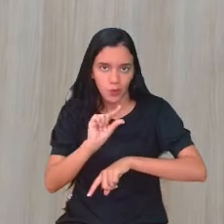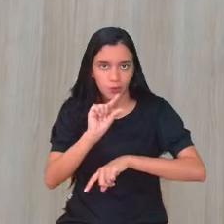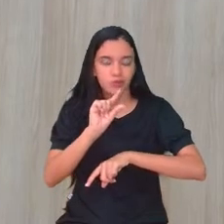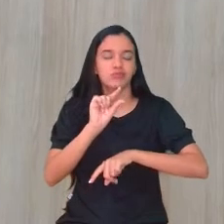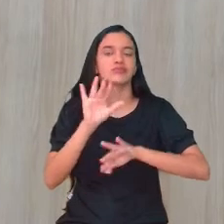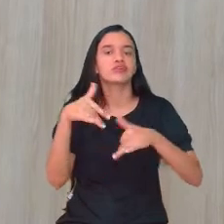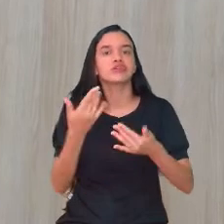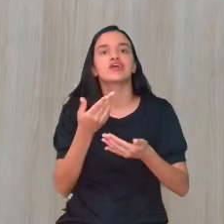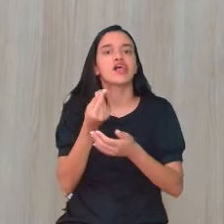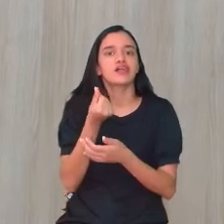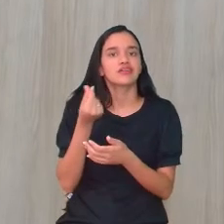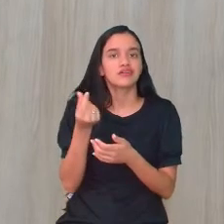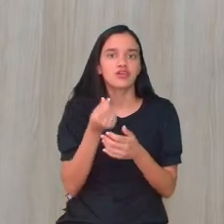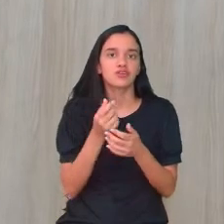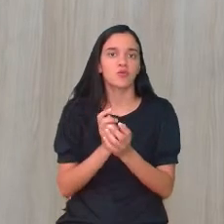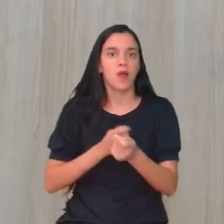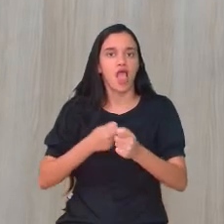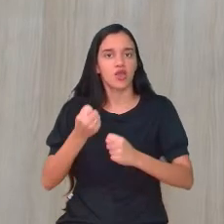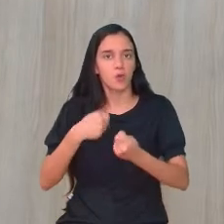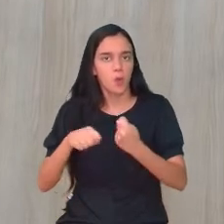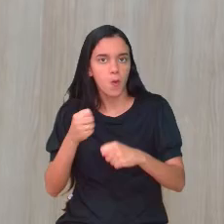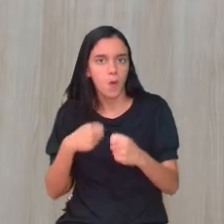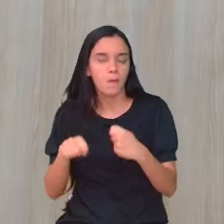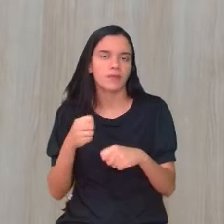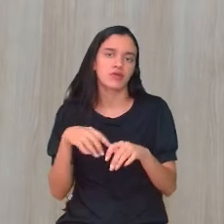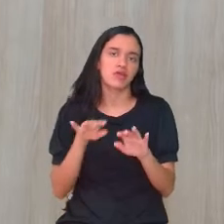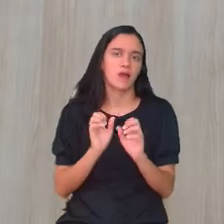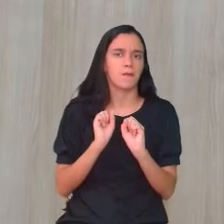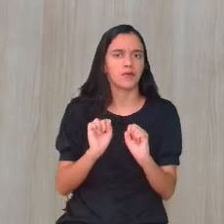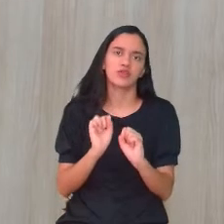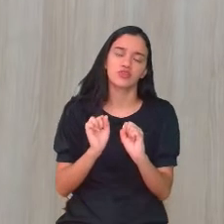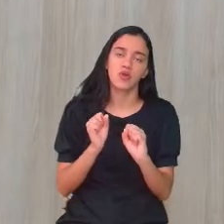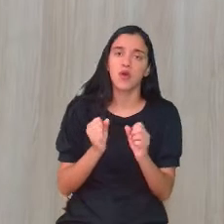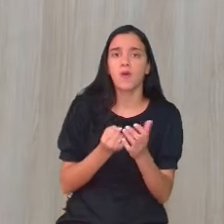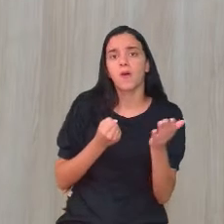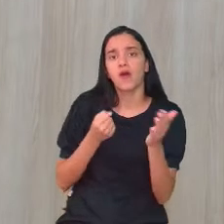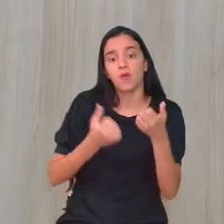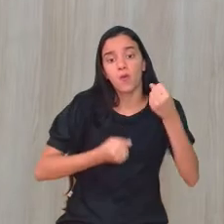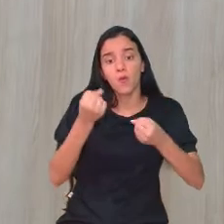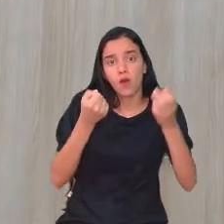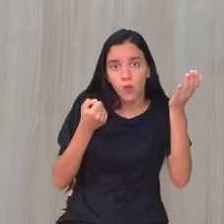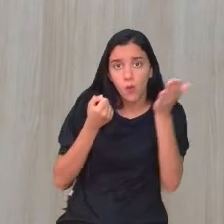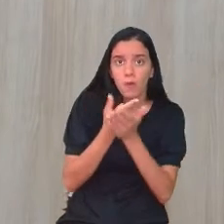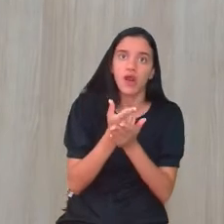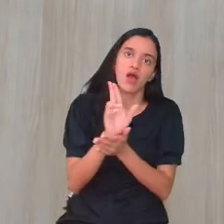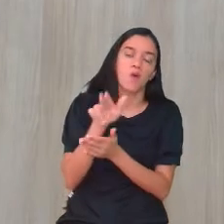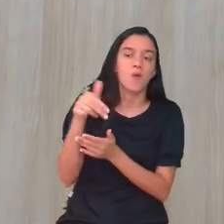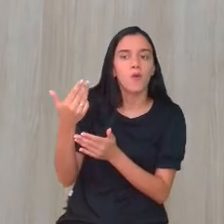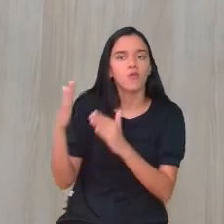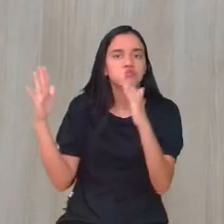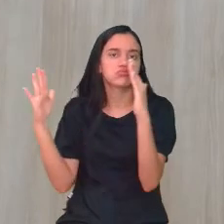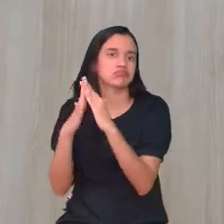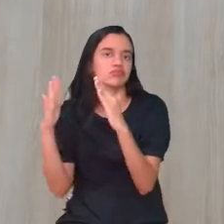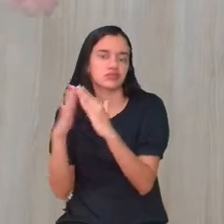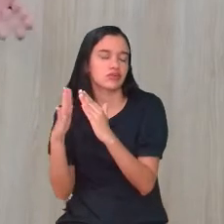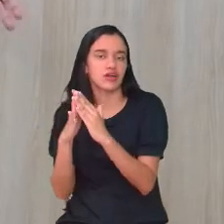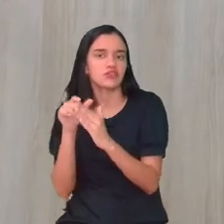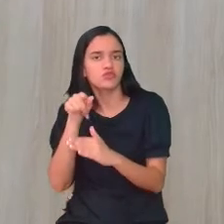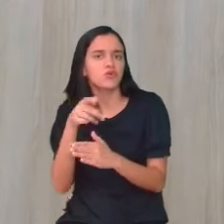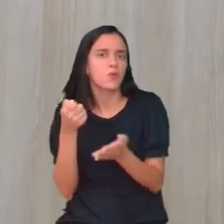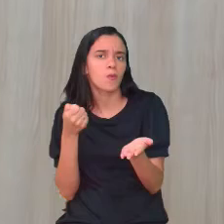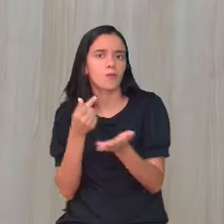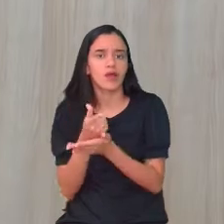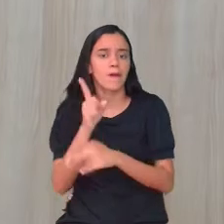numa economia estabilizada, por exemplo, você poderia comprar um automóvel uma casa, alguma coisa, você